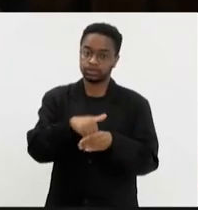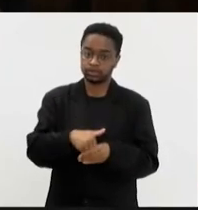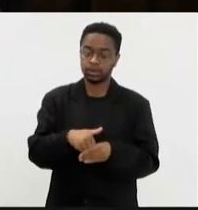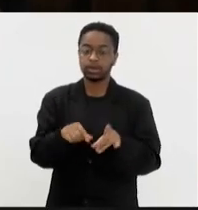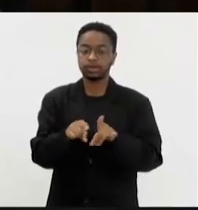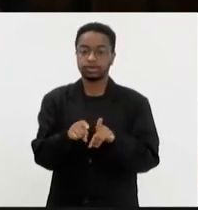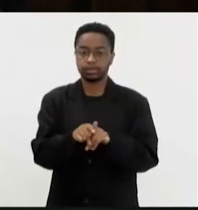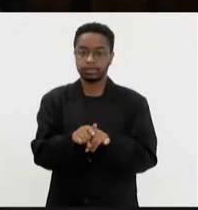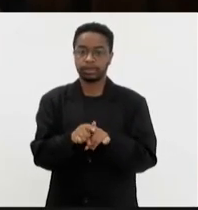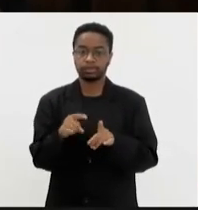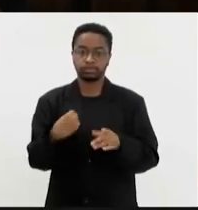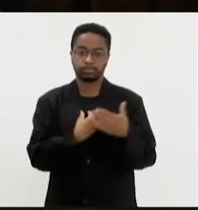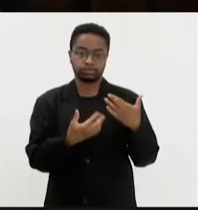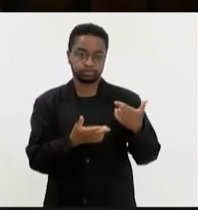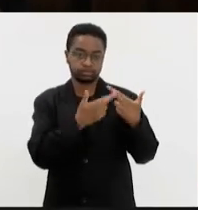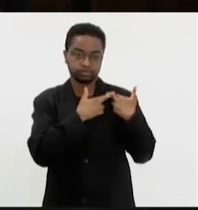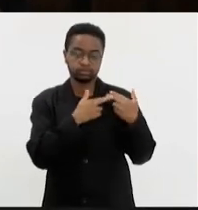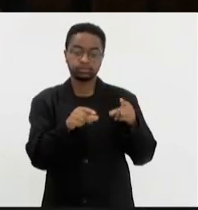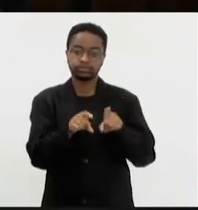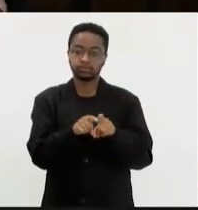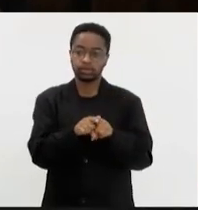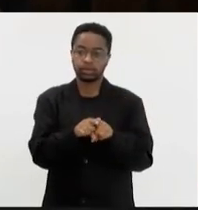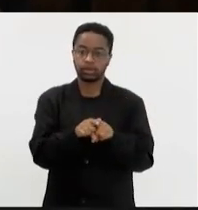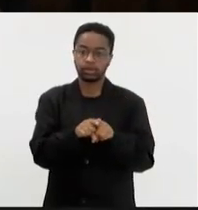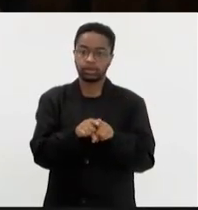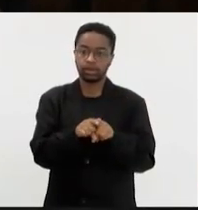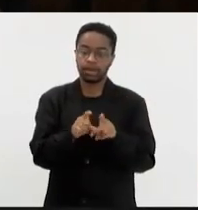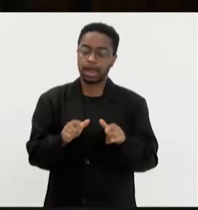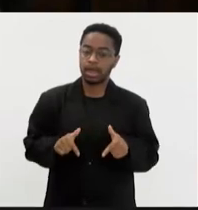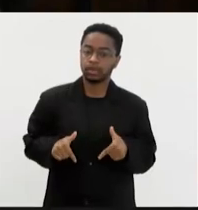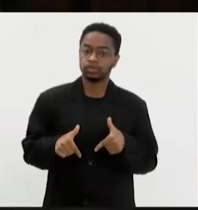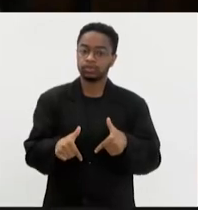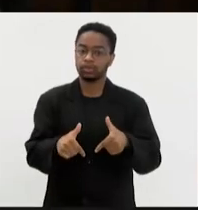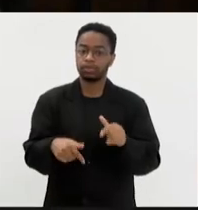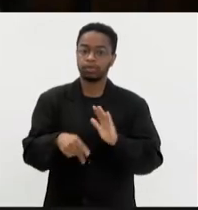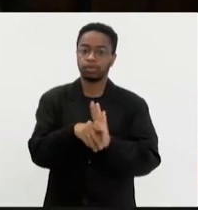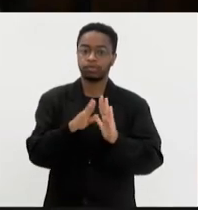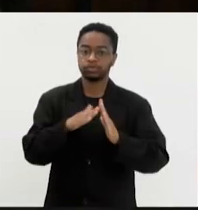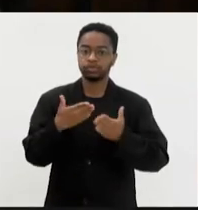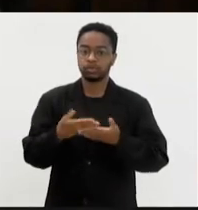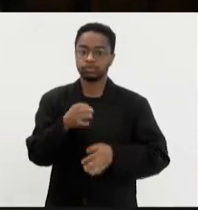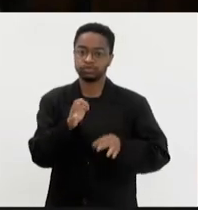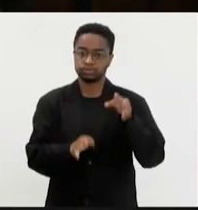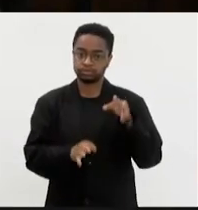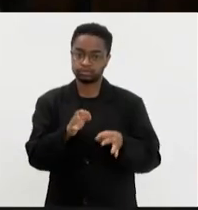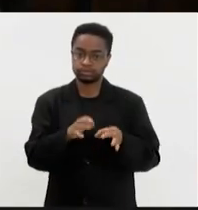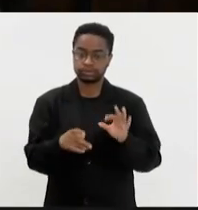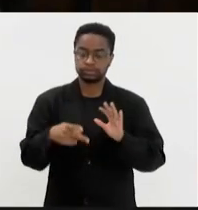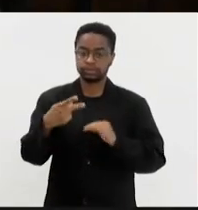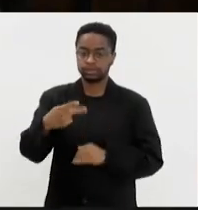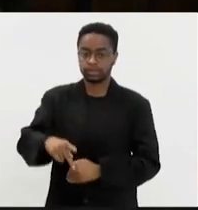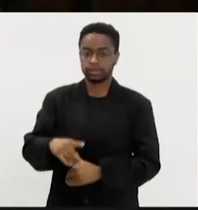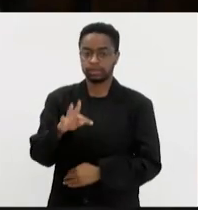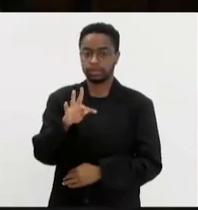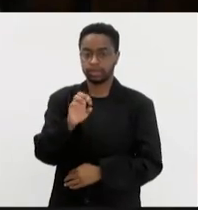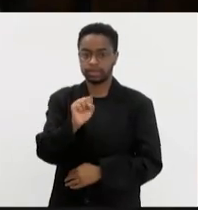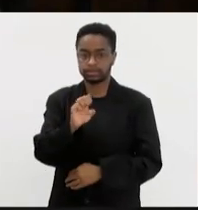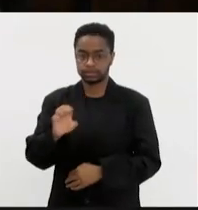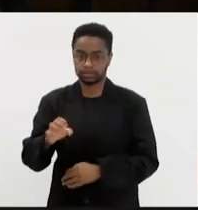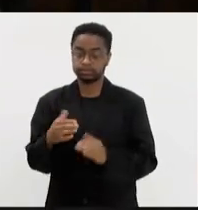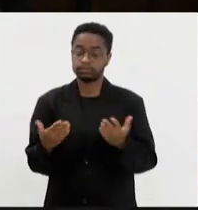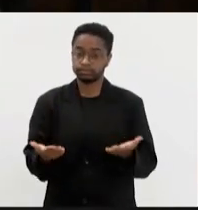jurisdição seja meu caro solto na atuação na escola judiciária do TS né